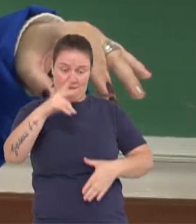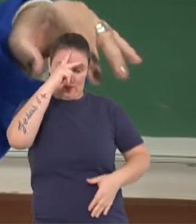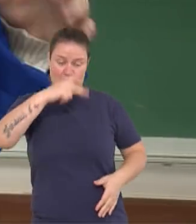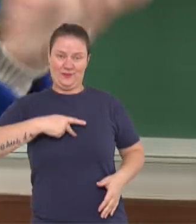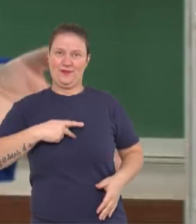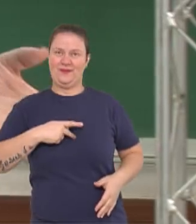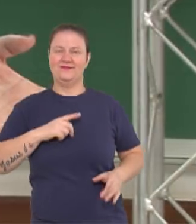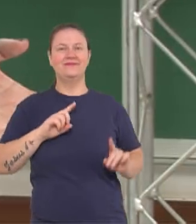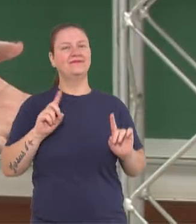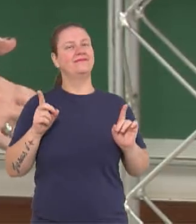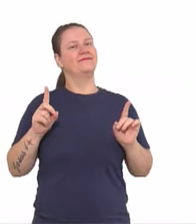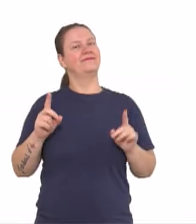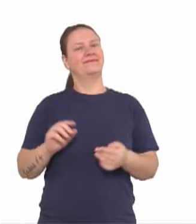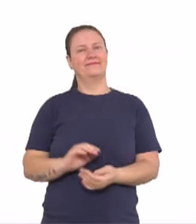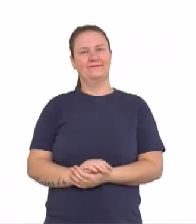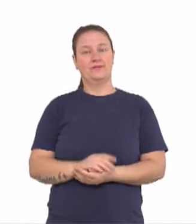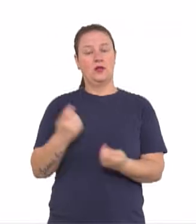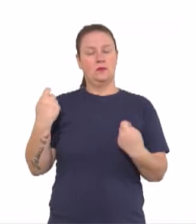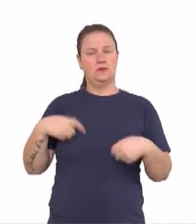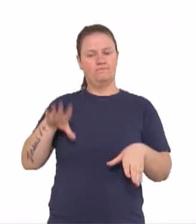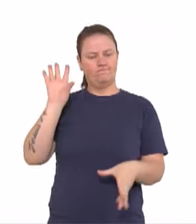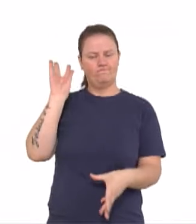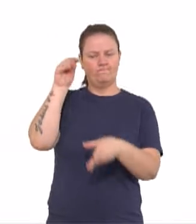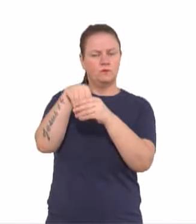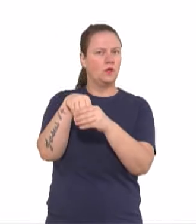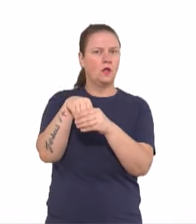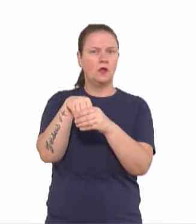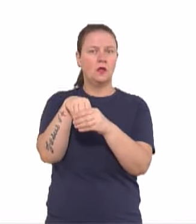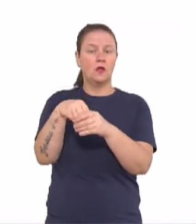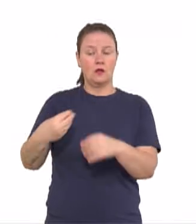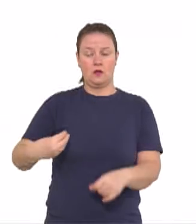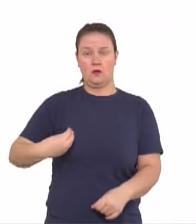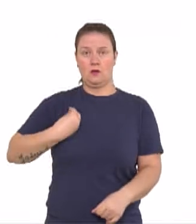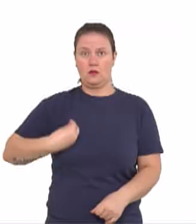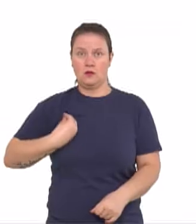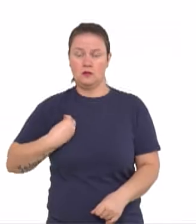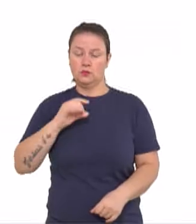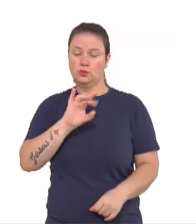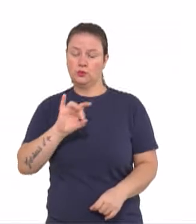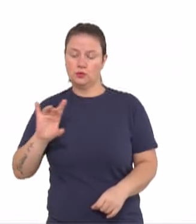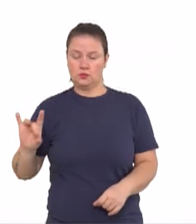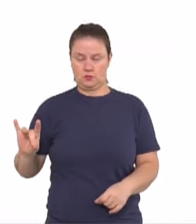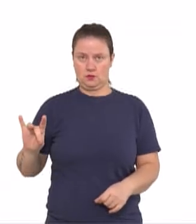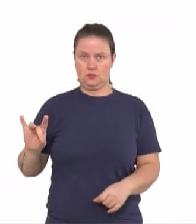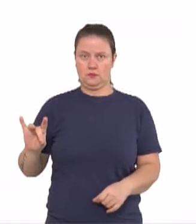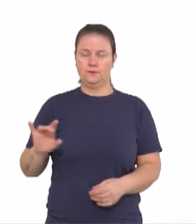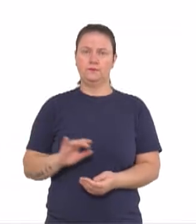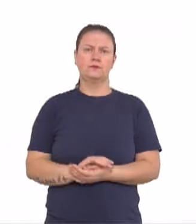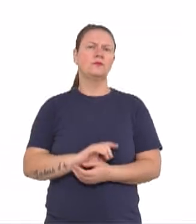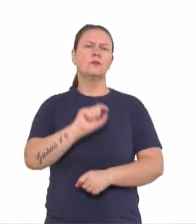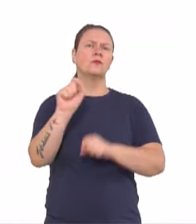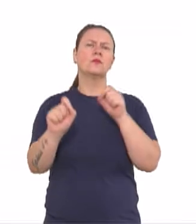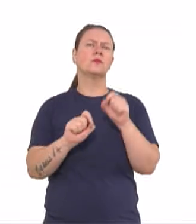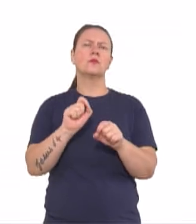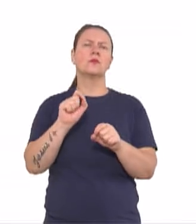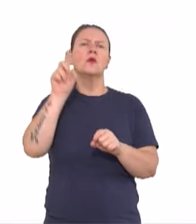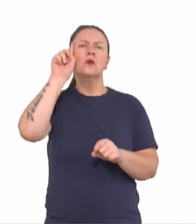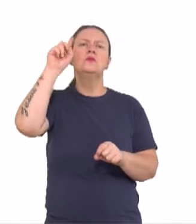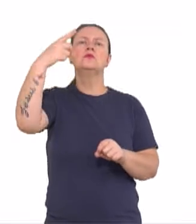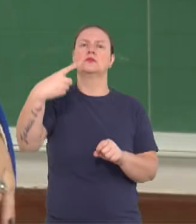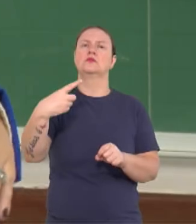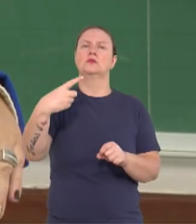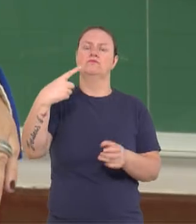Então, tem que ser dentro dessa realidade aí do dia a dia, do cotidiano. Quando que esses fatos ocorreram, né? O leitor, o